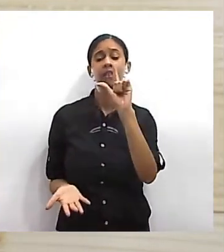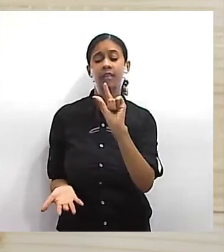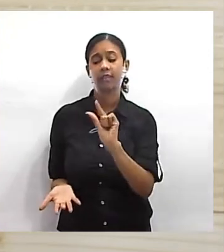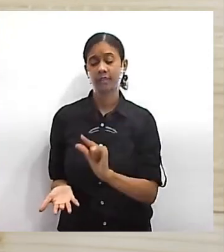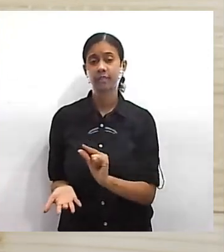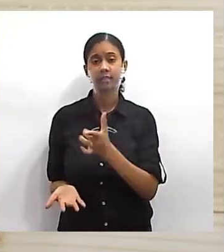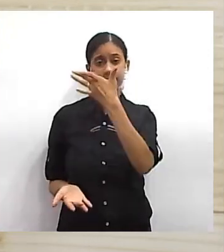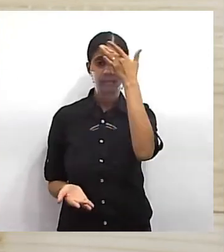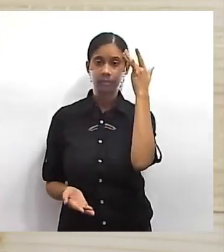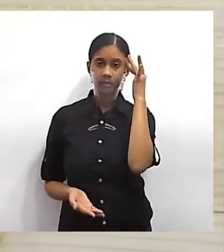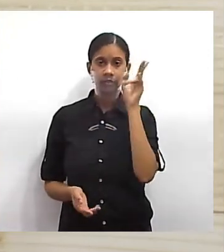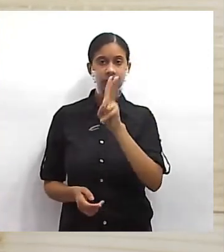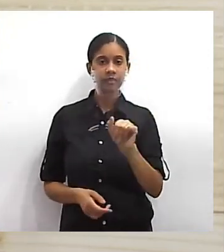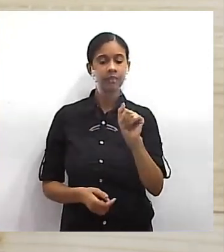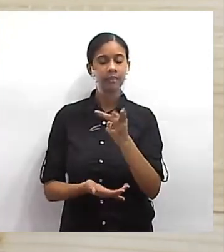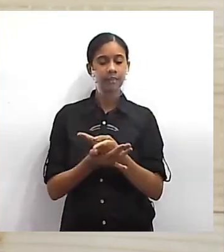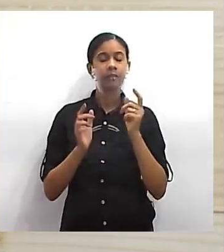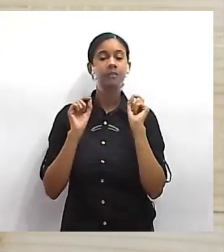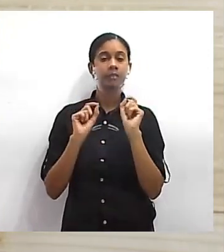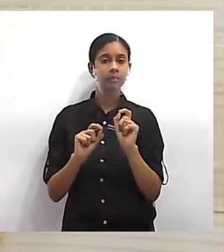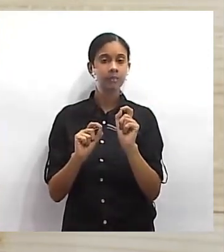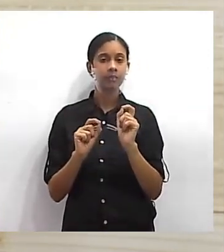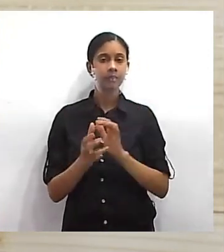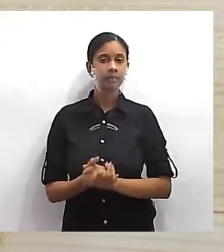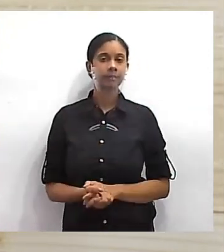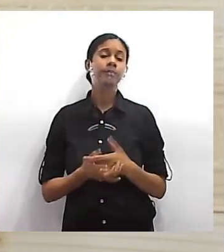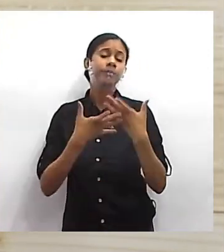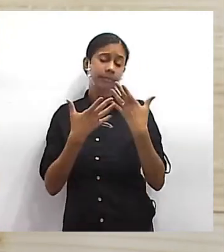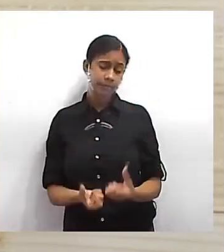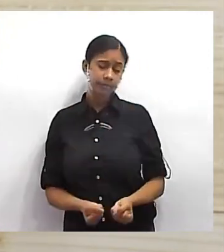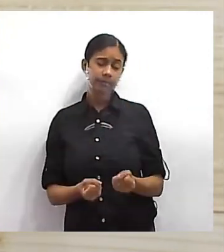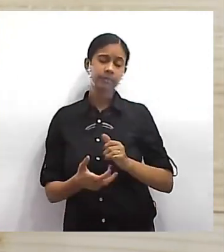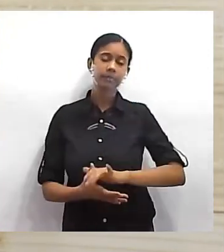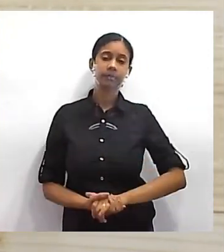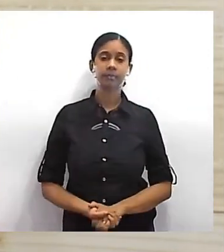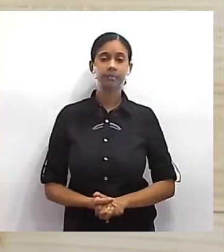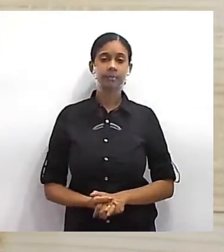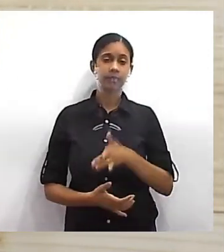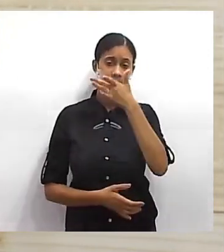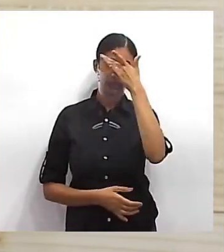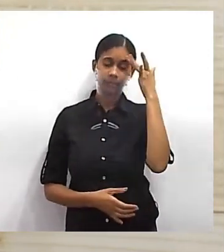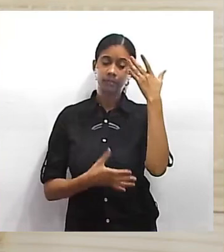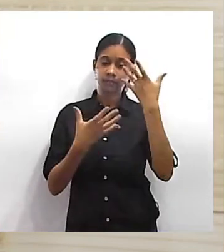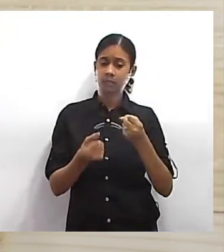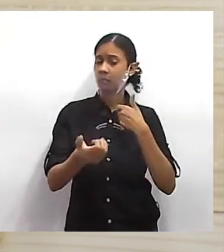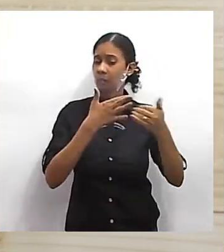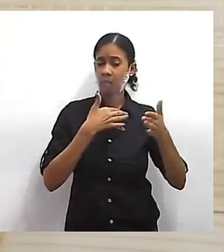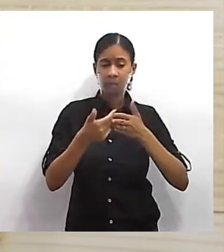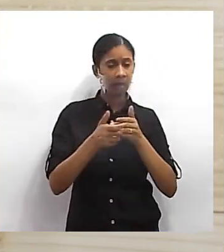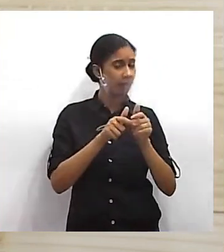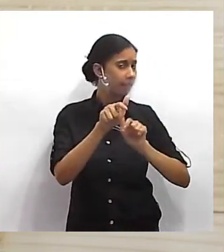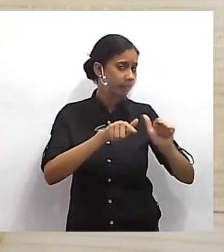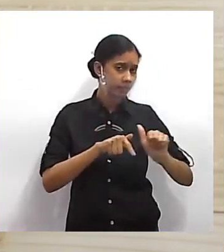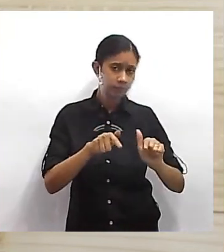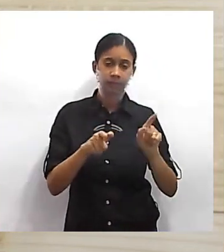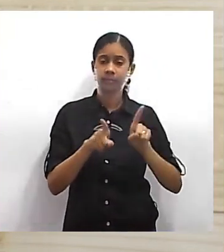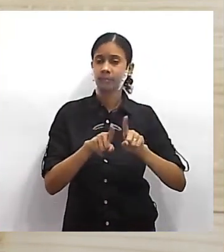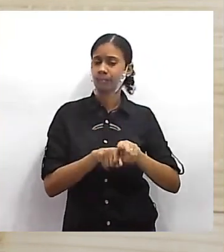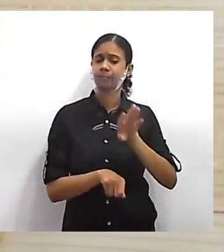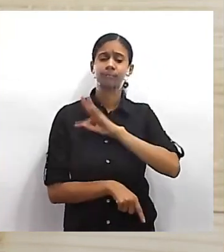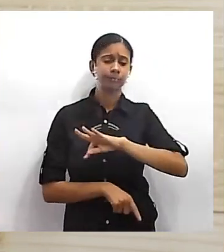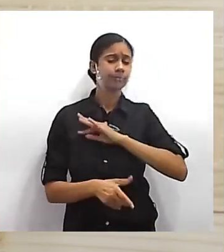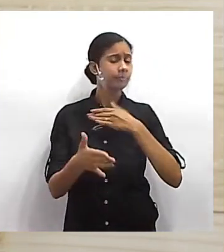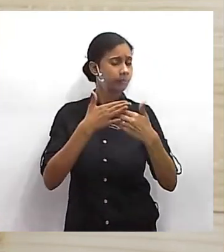as pessoas tendem a se sujeitar a qualquer tipo de emprego, a qualquer tipo de